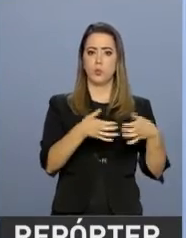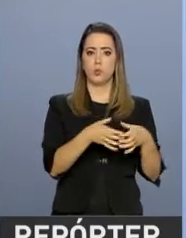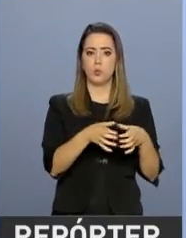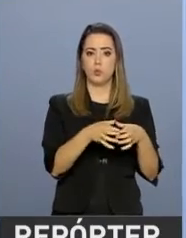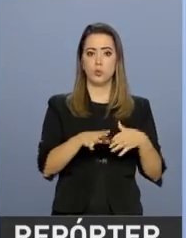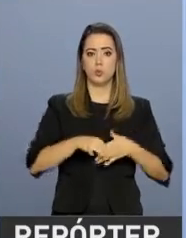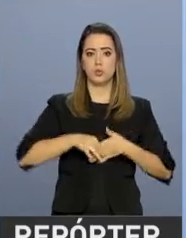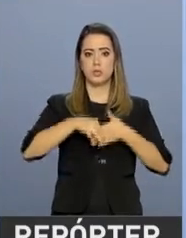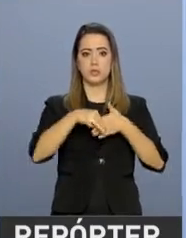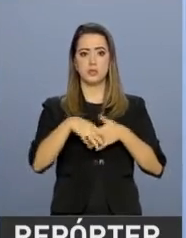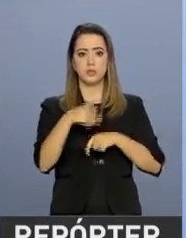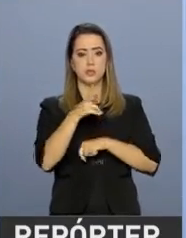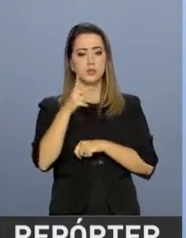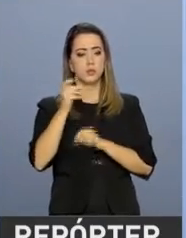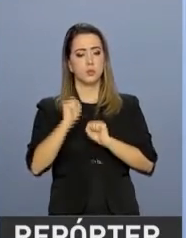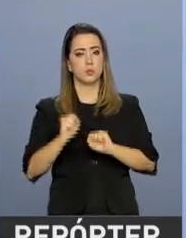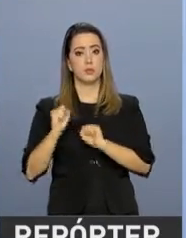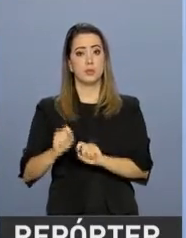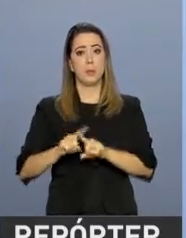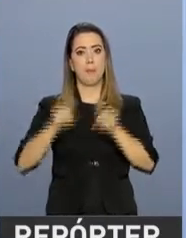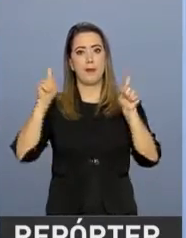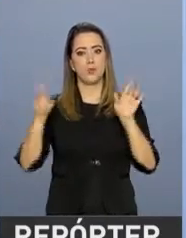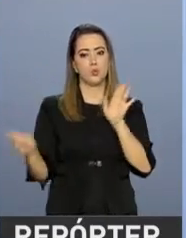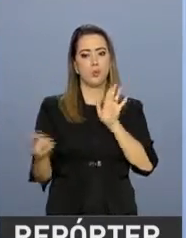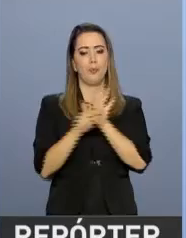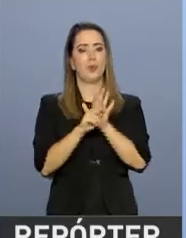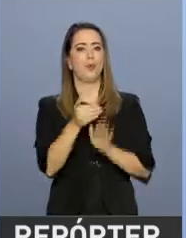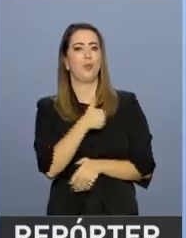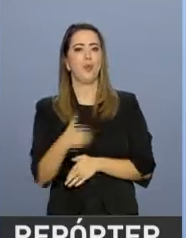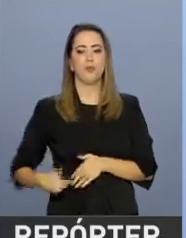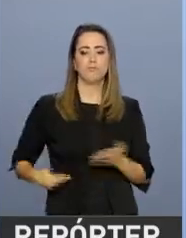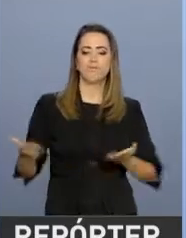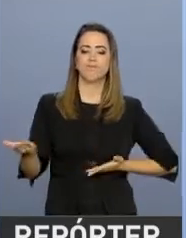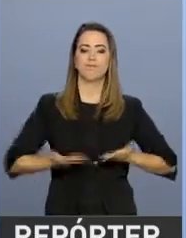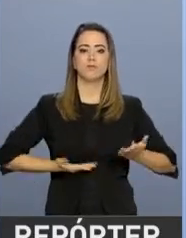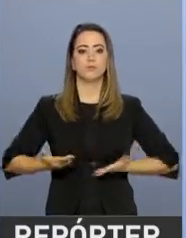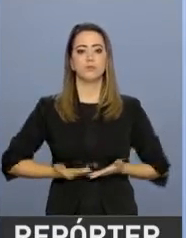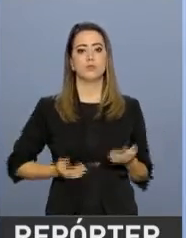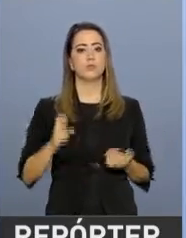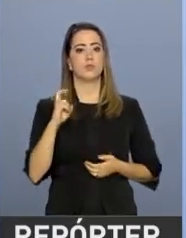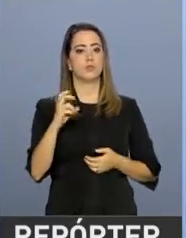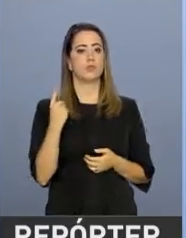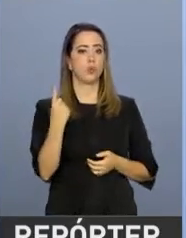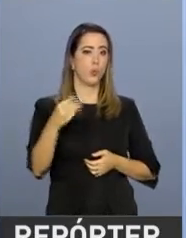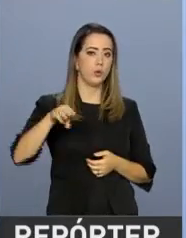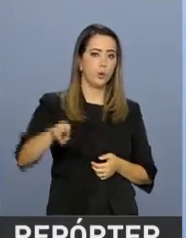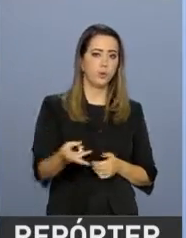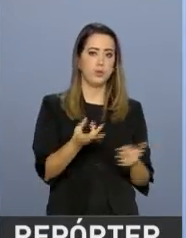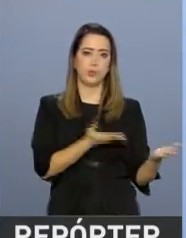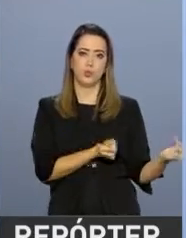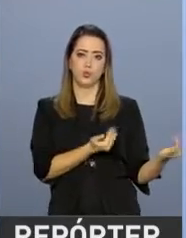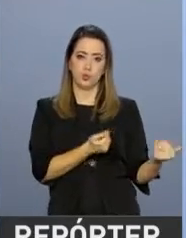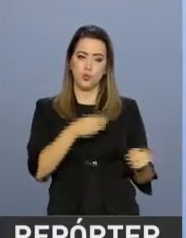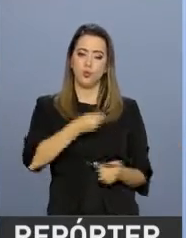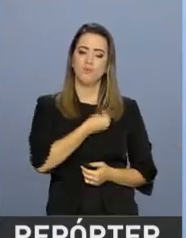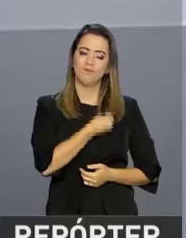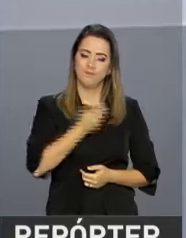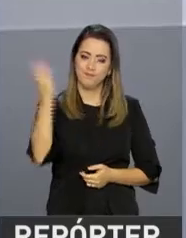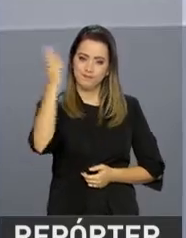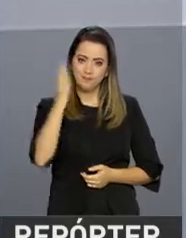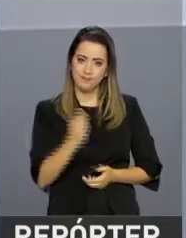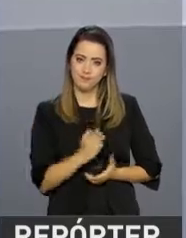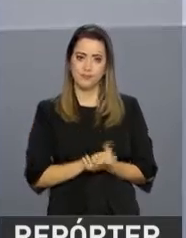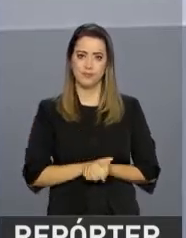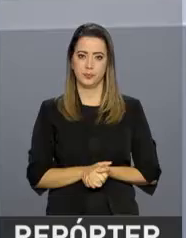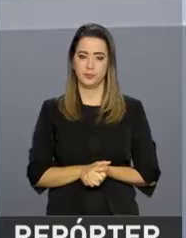ocuparam o poder mas sim o estado brasileiro que vai servir aos 51 milhões de jovens que aqui moram que aqui reside